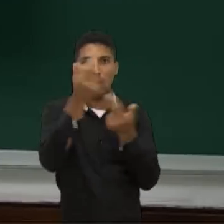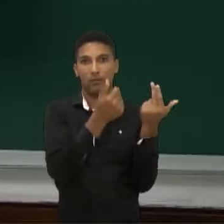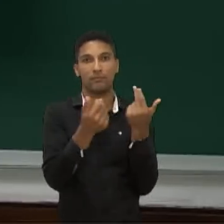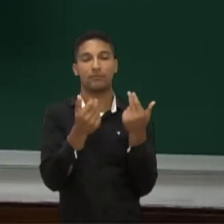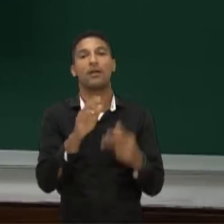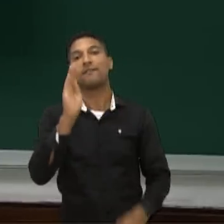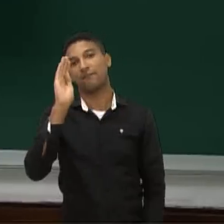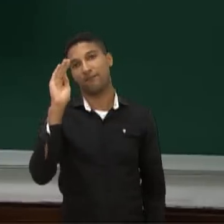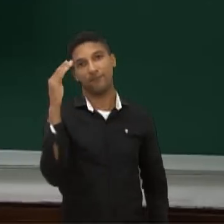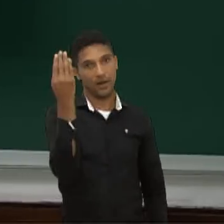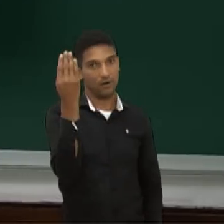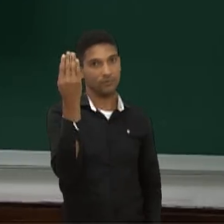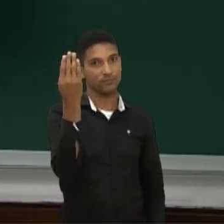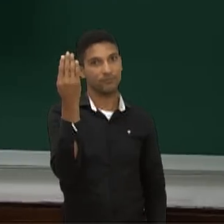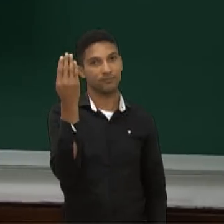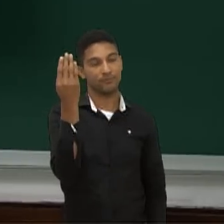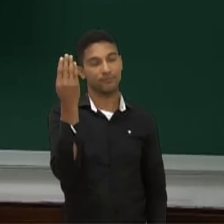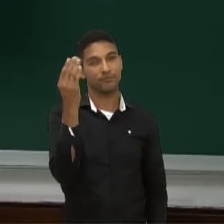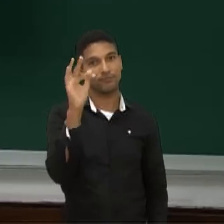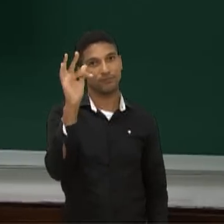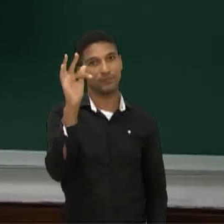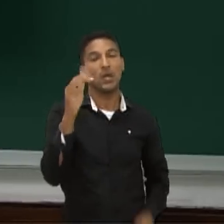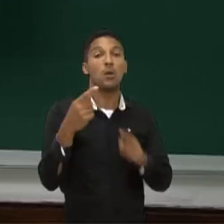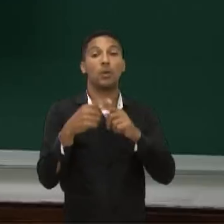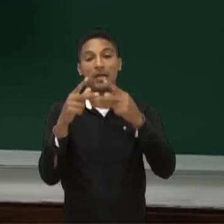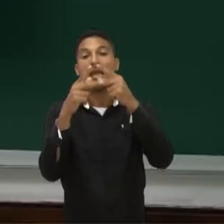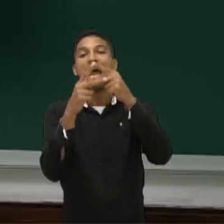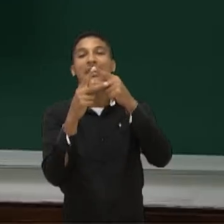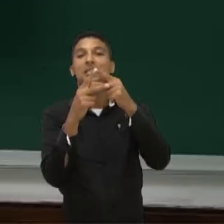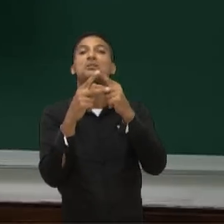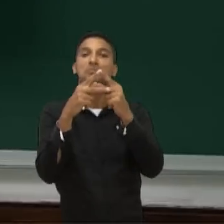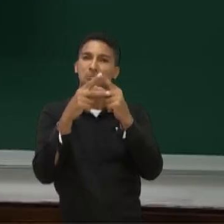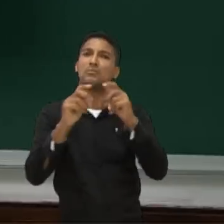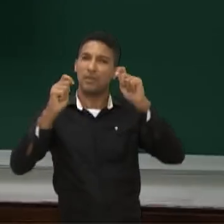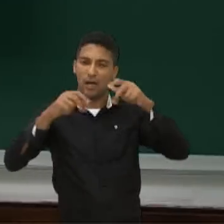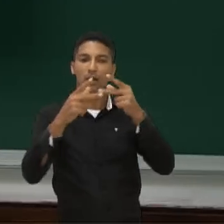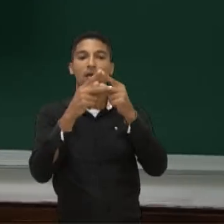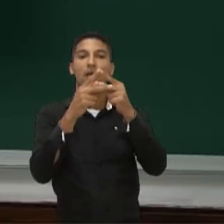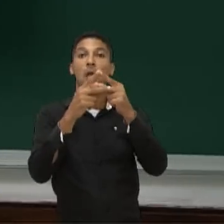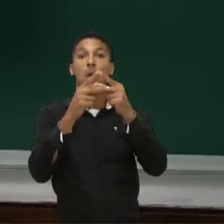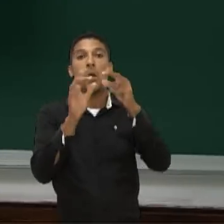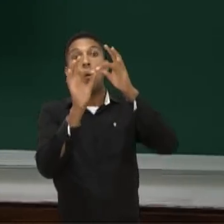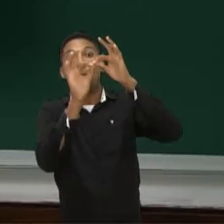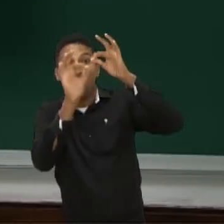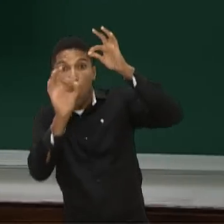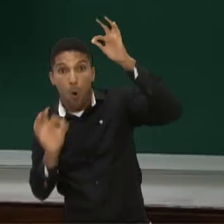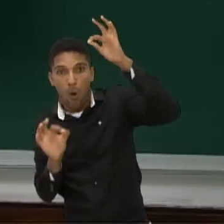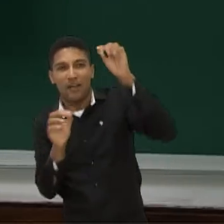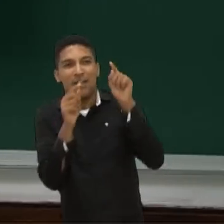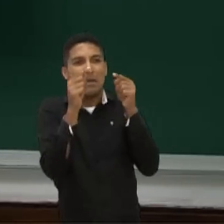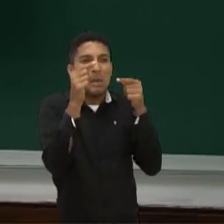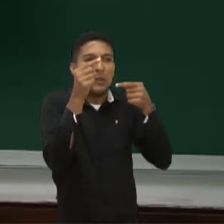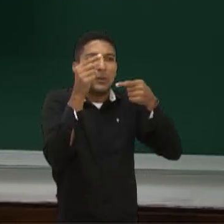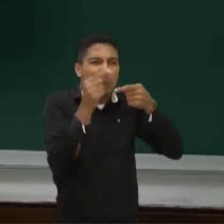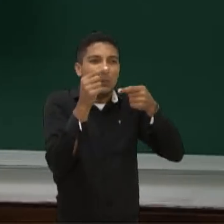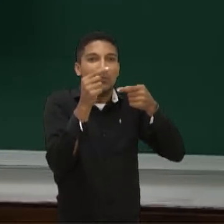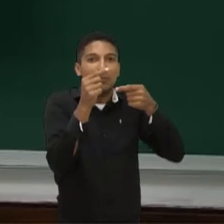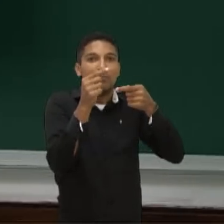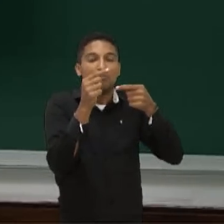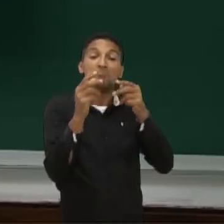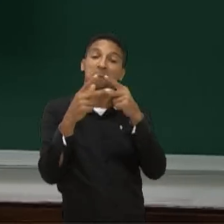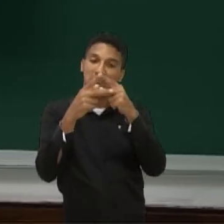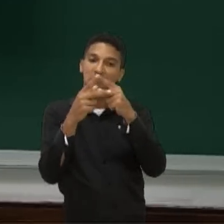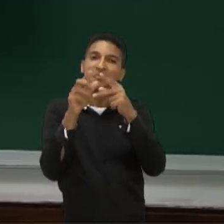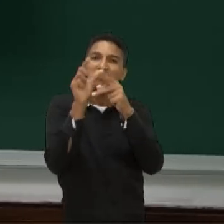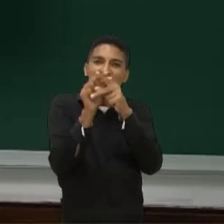triângulos, eles podem ter lados, ângulos e medidas diferentes. Nós já verificamos isso, não verificamos? Já falamos sobre isso,